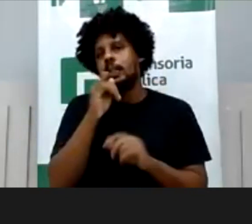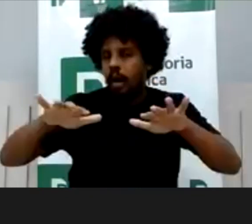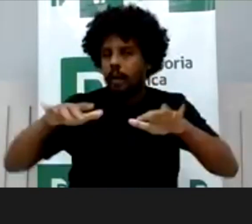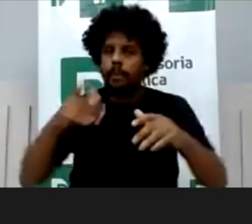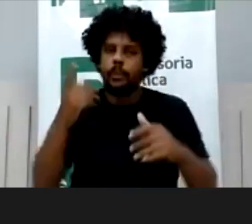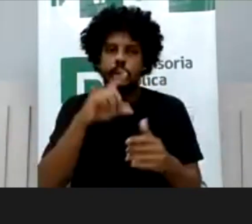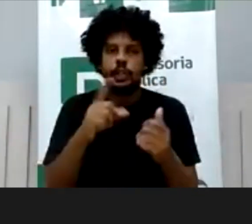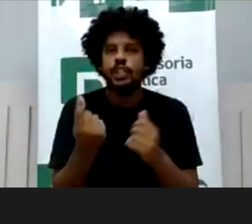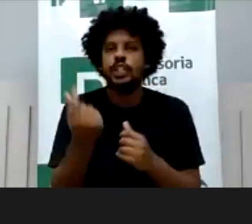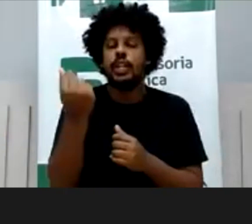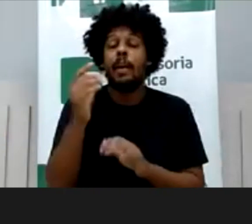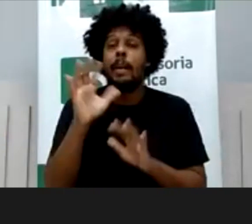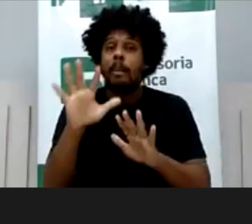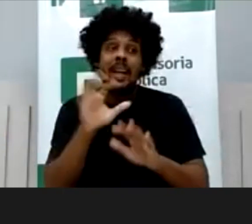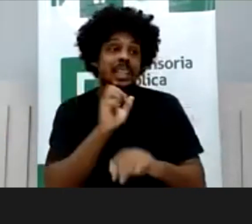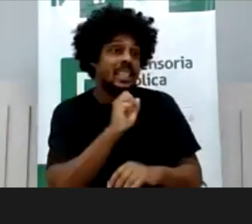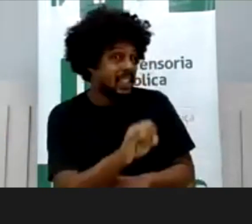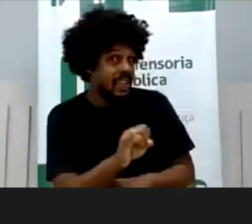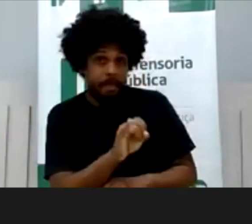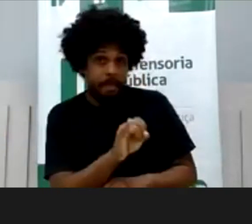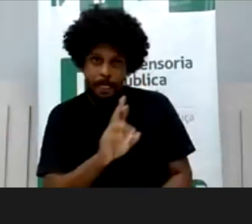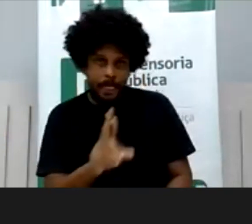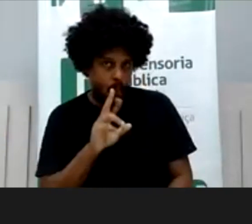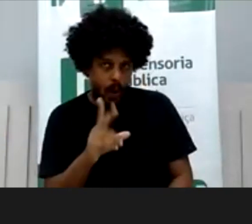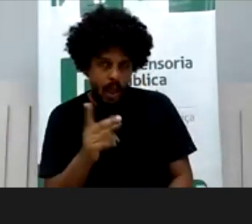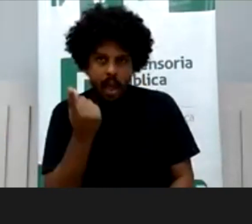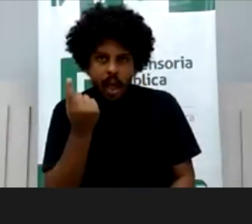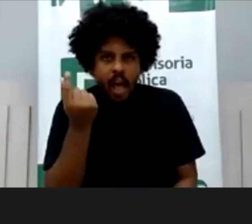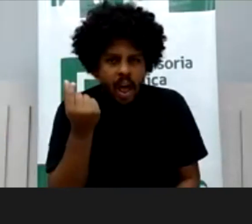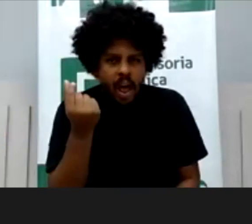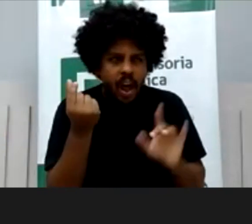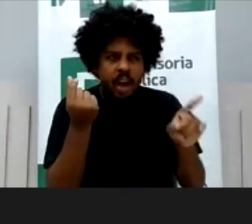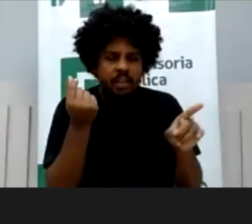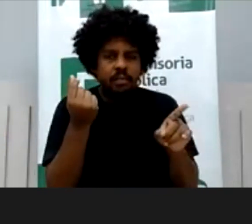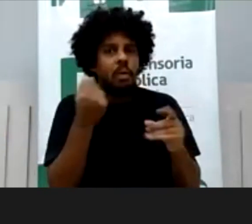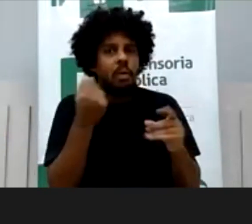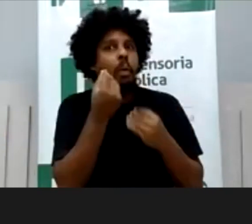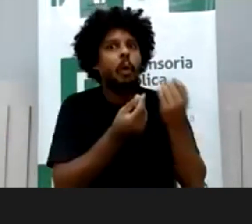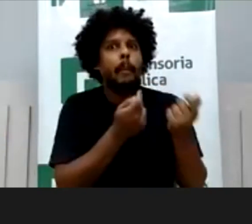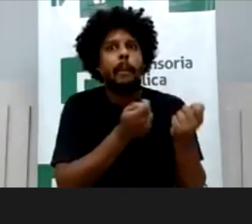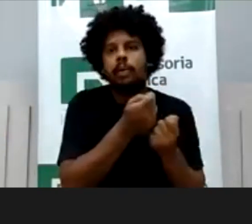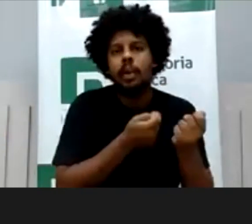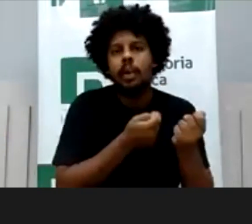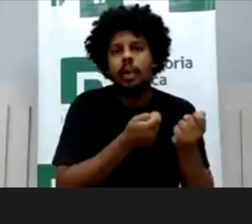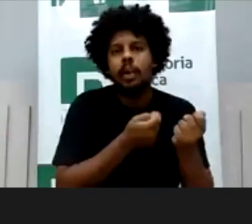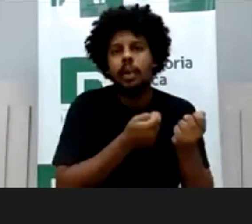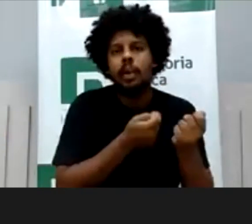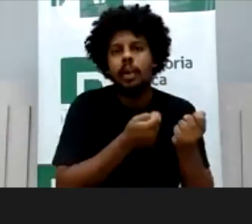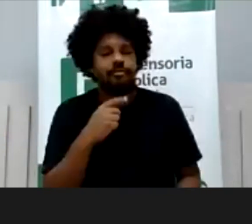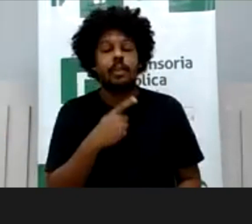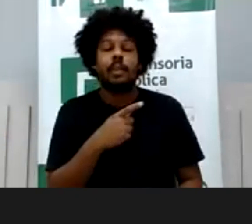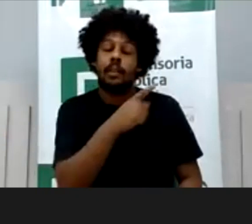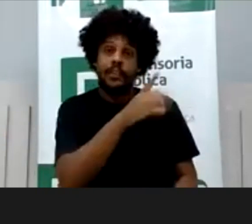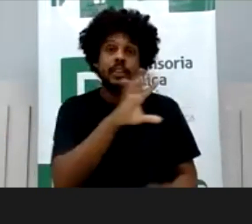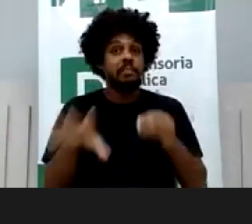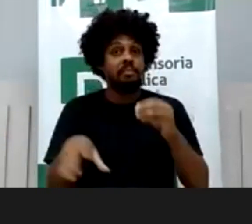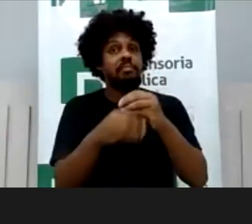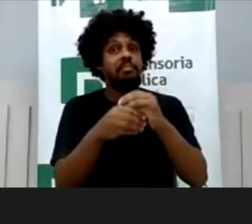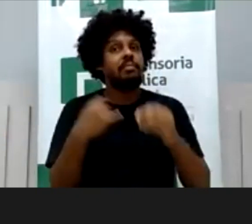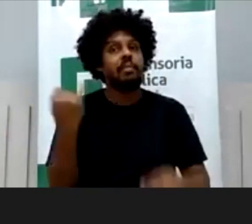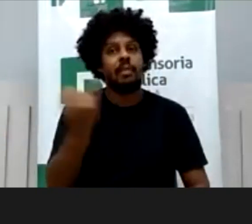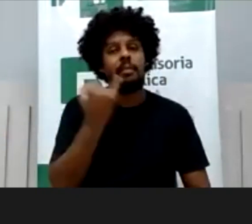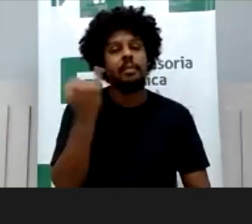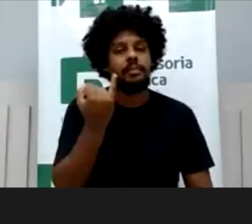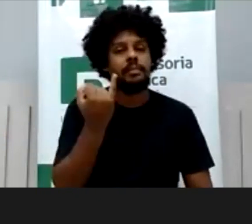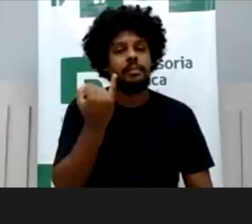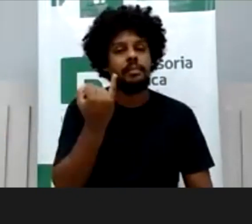efeitos? Marjano, deixa eu só complementar. Perfeita a sua colocação, obrigada pela colaboração e o que você está acrescentando é essencial. Uma outra